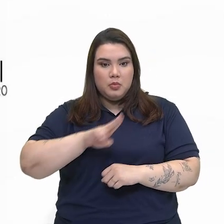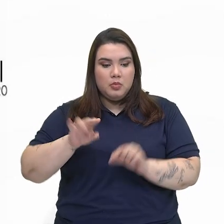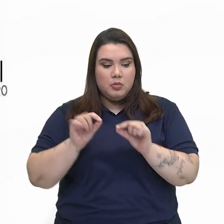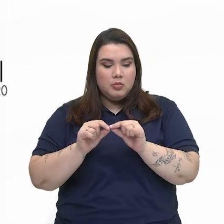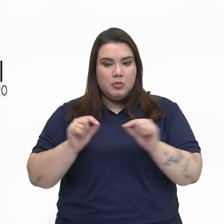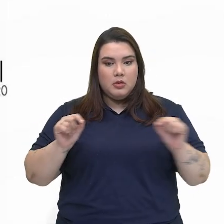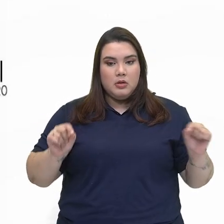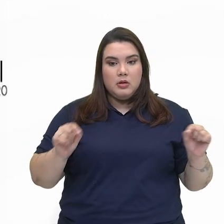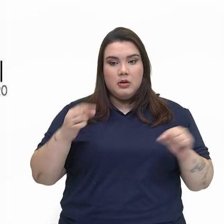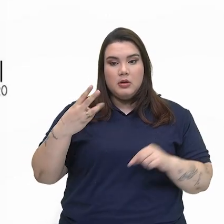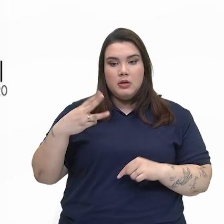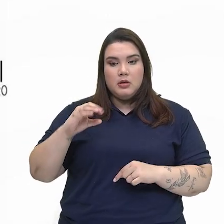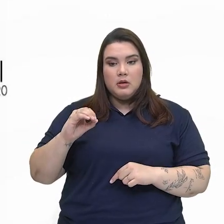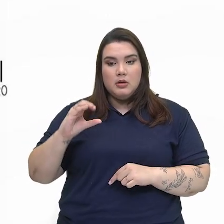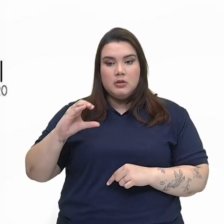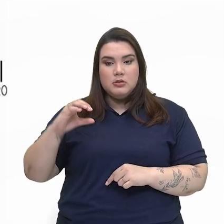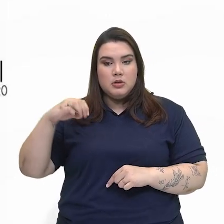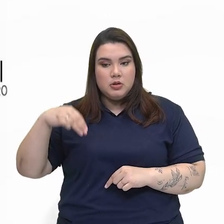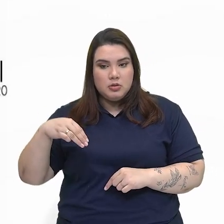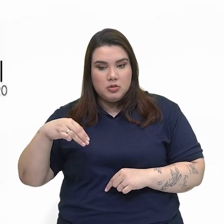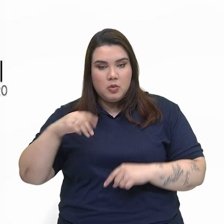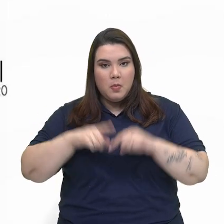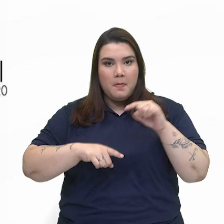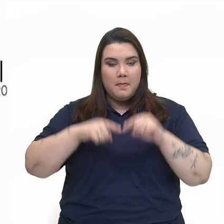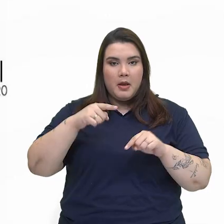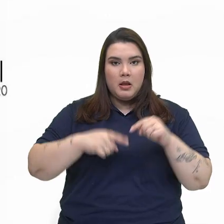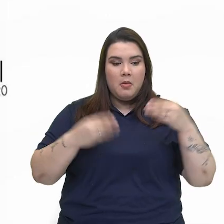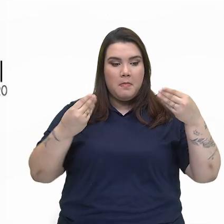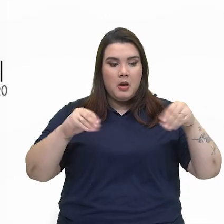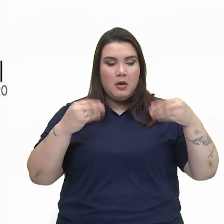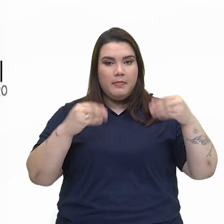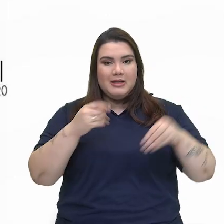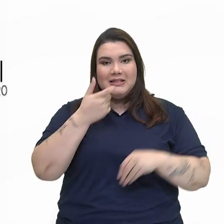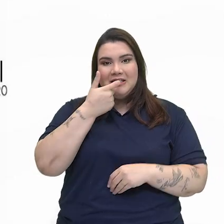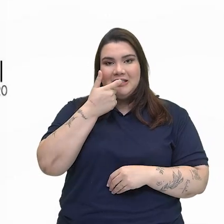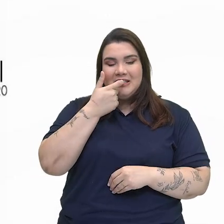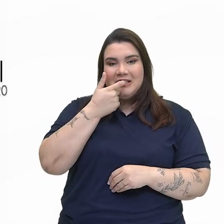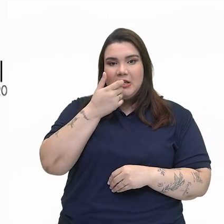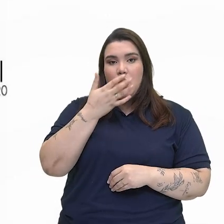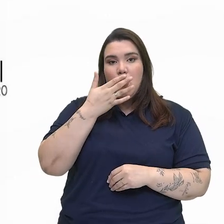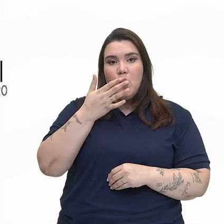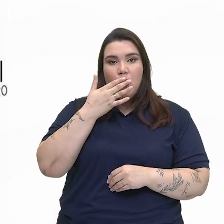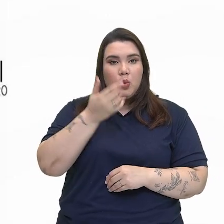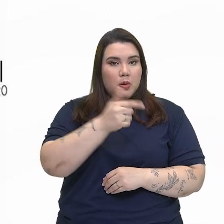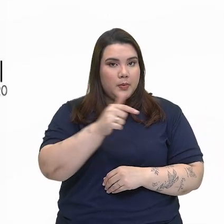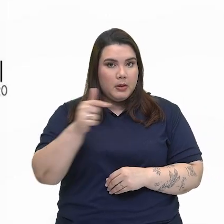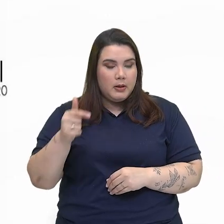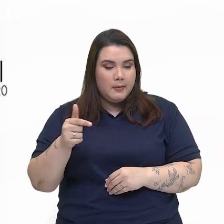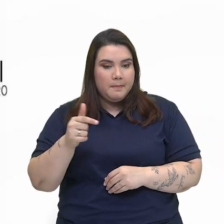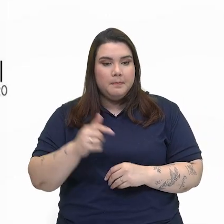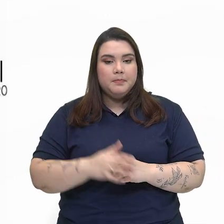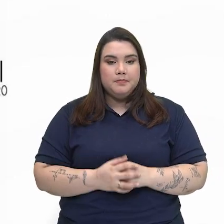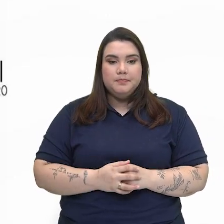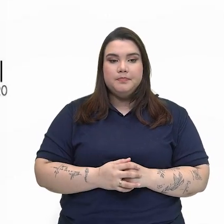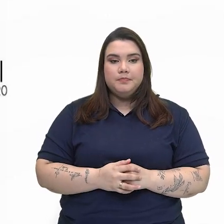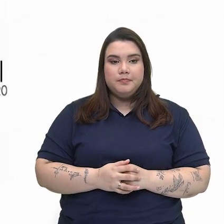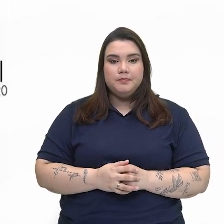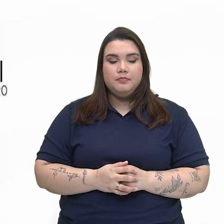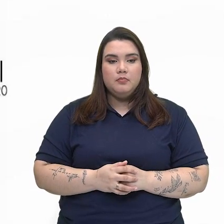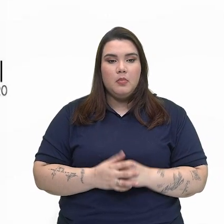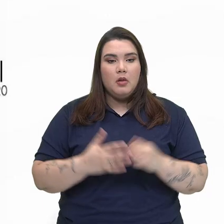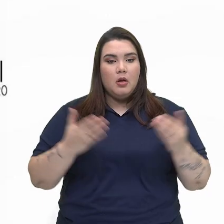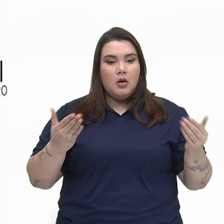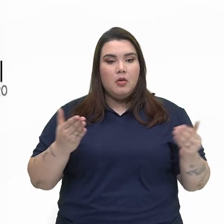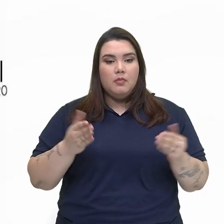de 30 centímetros, né, são de material transparente, é uma régua comum. Aí aqui, pessoal,